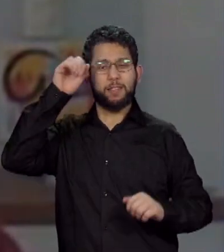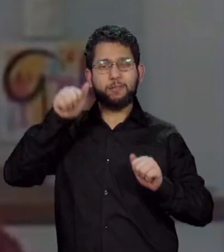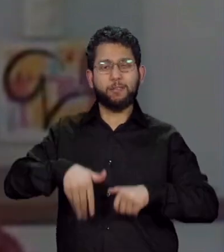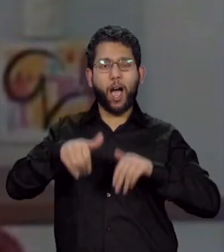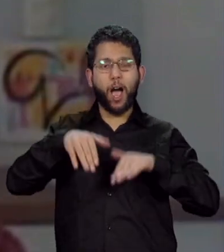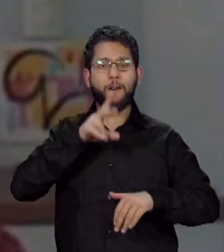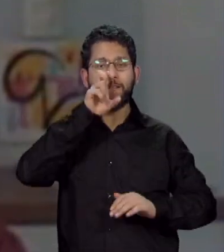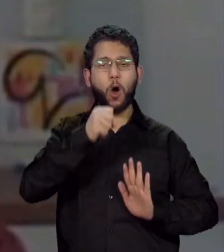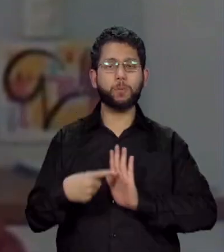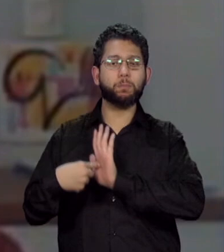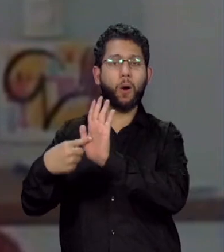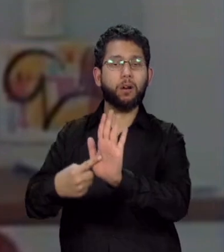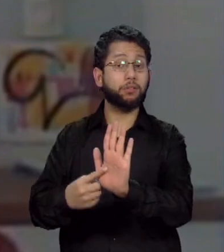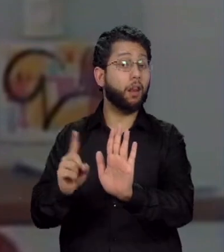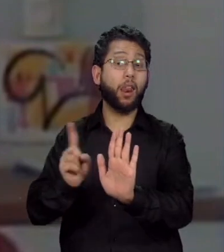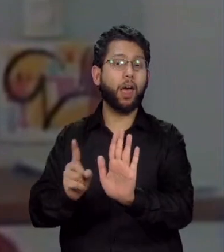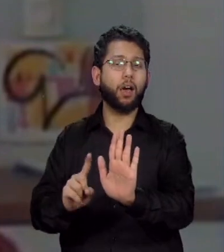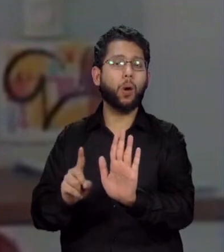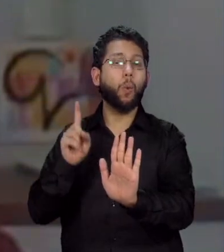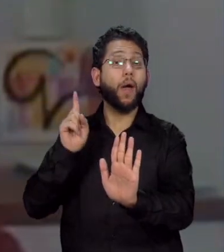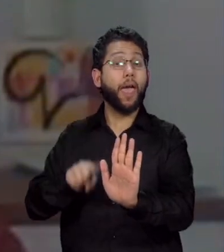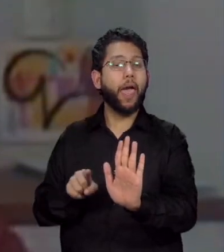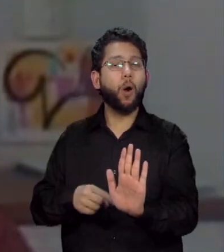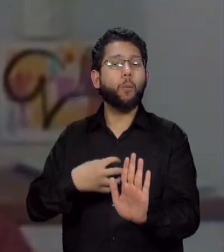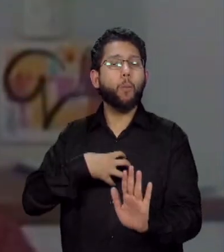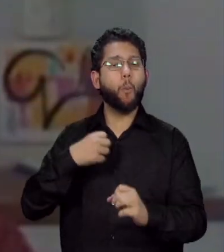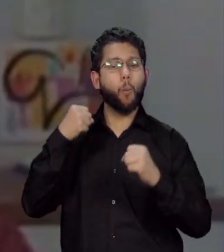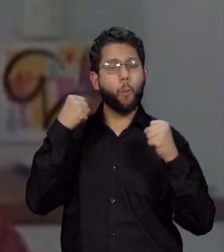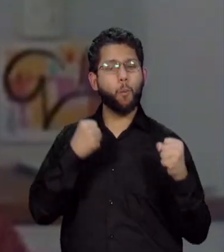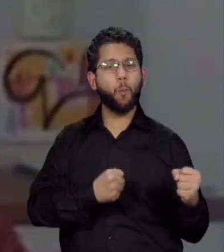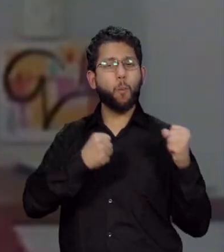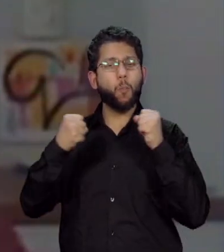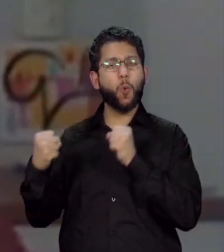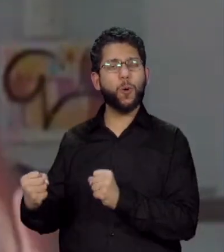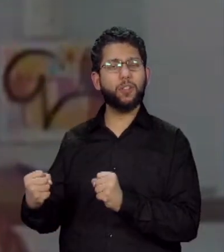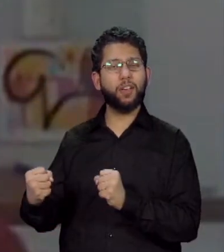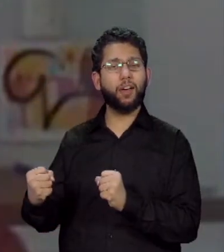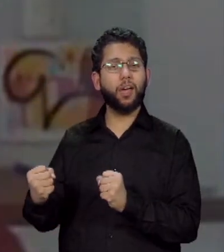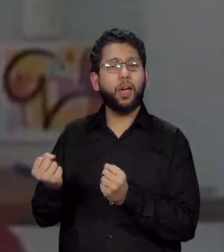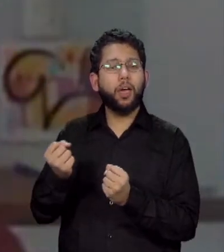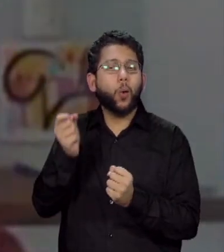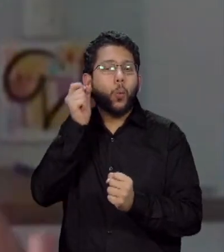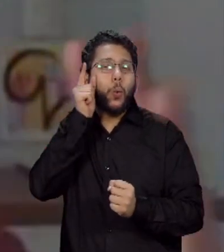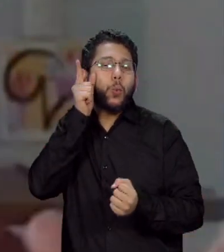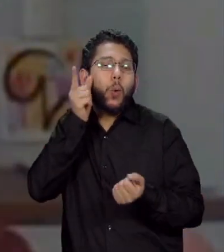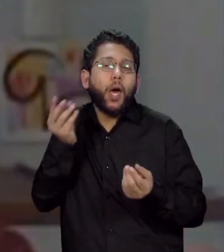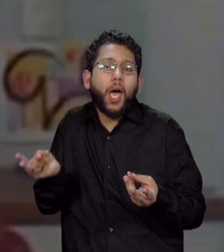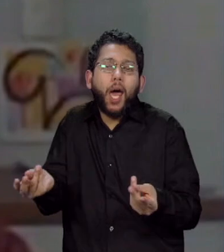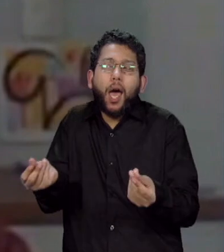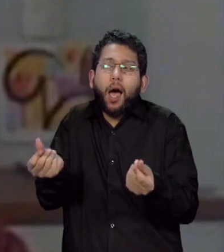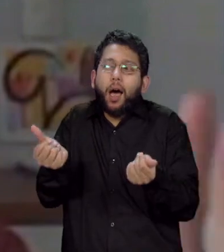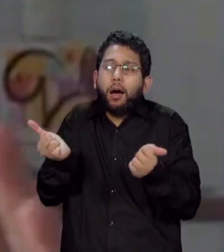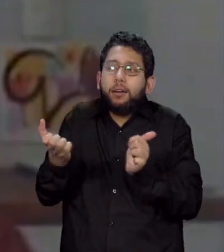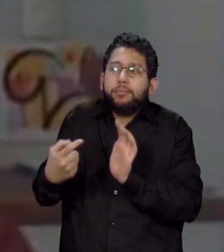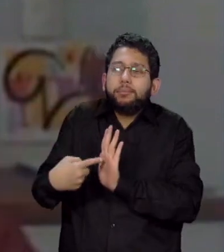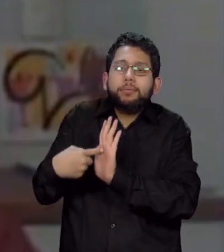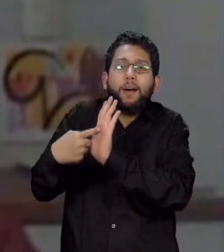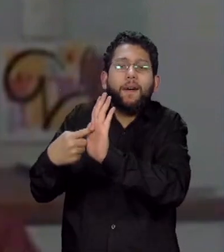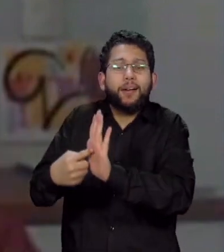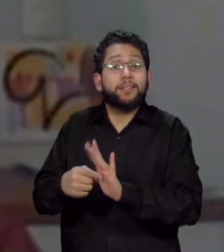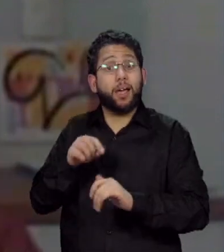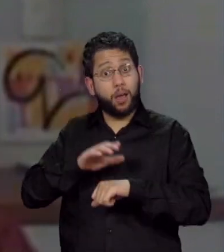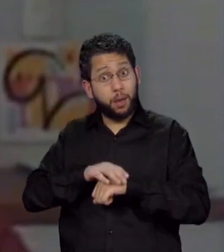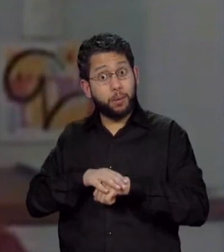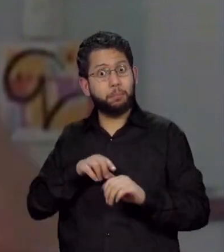cultura. Por isso que se fala em soft power. Então, foi muito interessante porque foi uma pesquisa internacional.